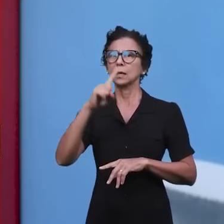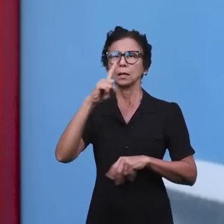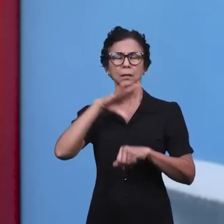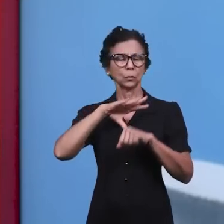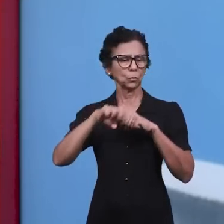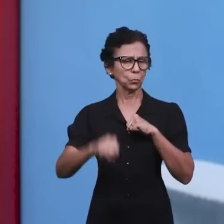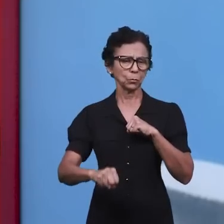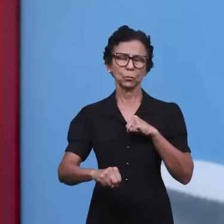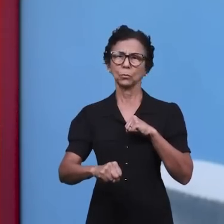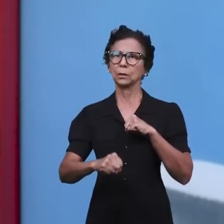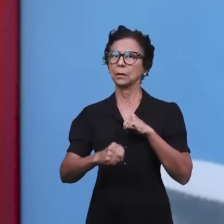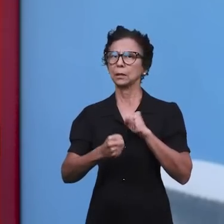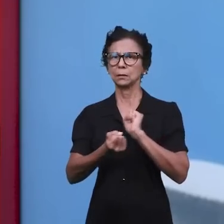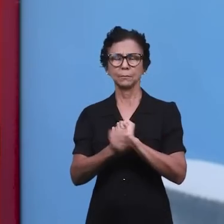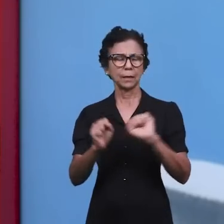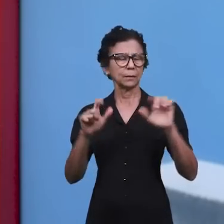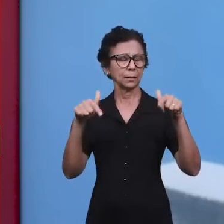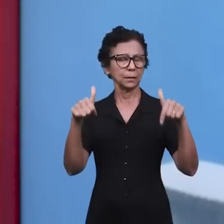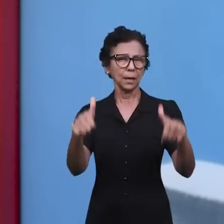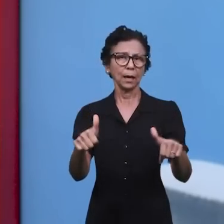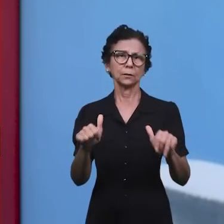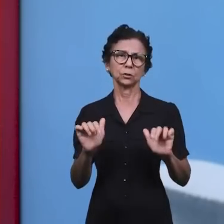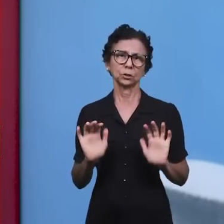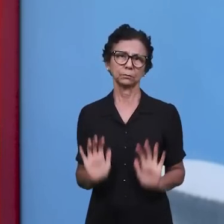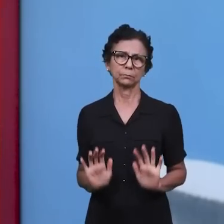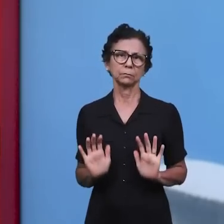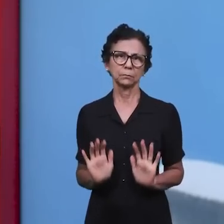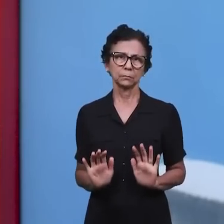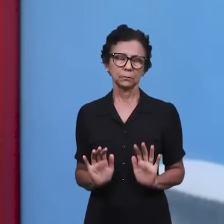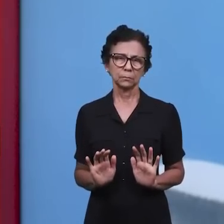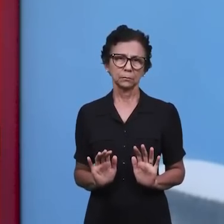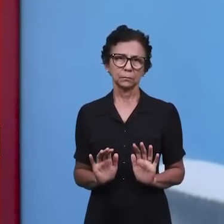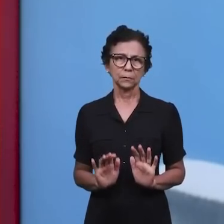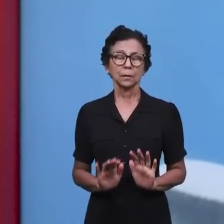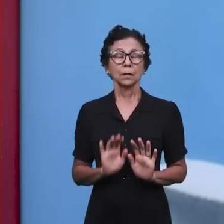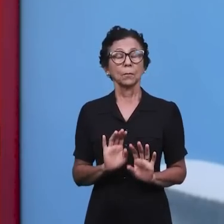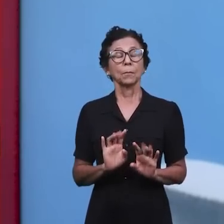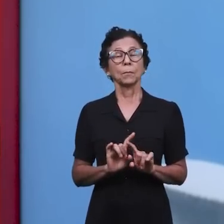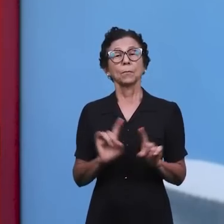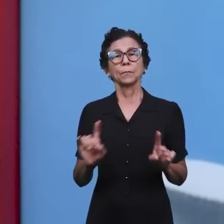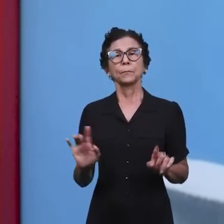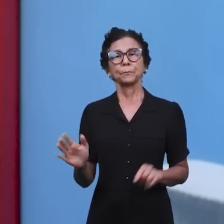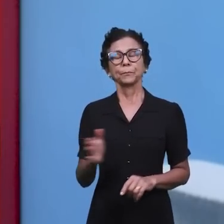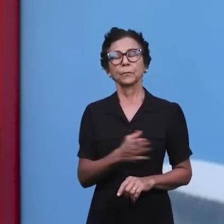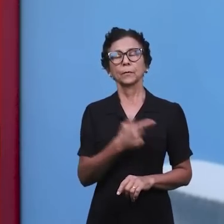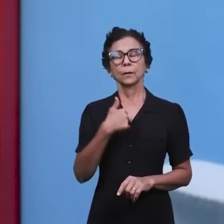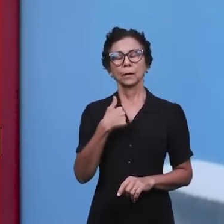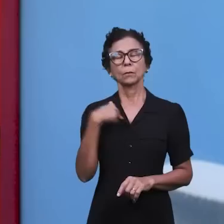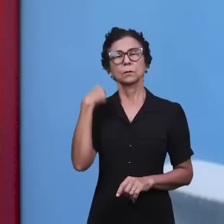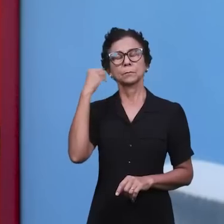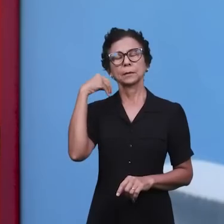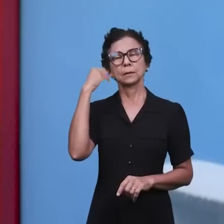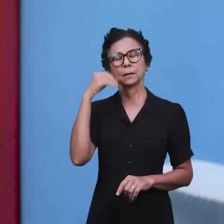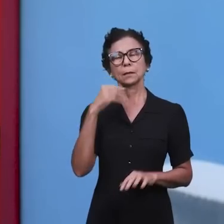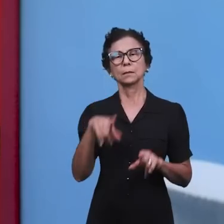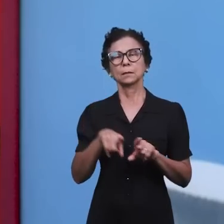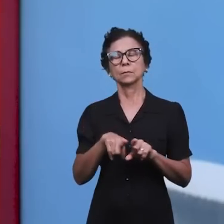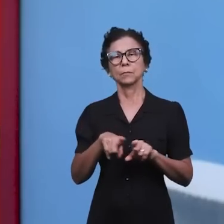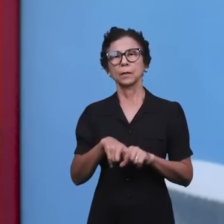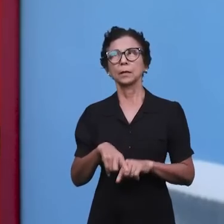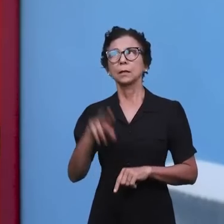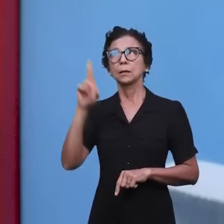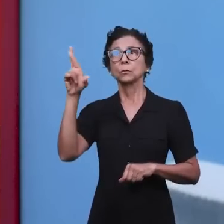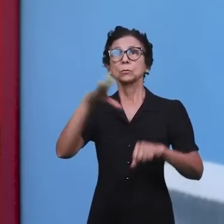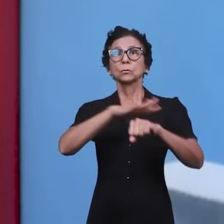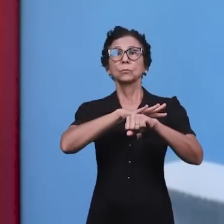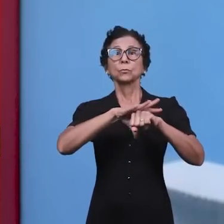para glorificar, nós vamos glorificar. Mas o pastor tem de ser muito sábio. Eu já tive situações que o Senhor operou curas que eu não